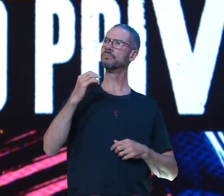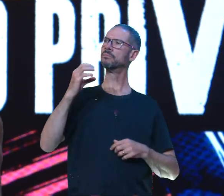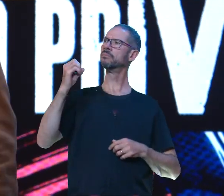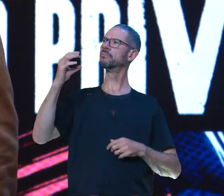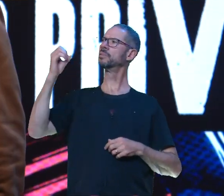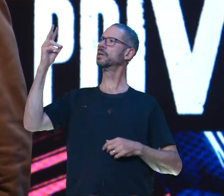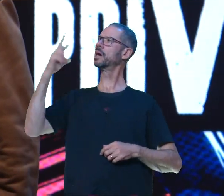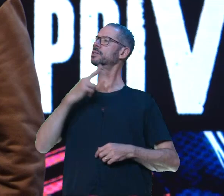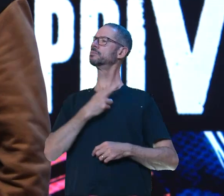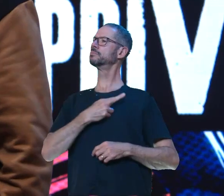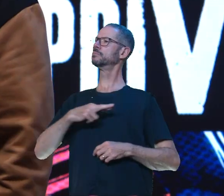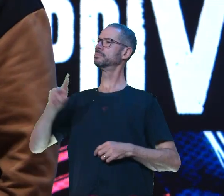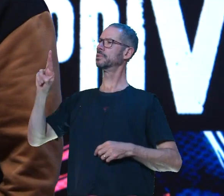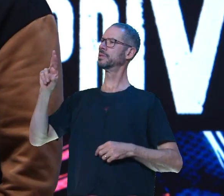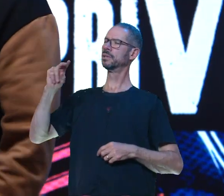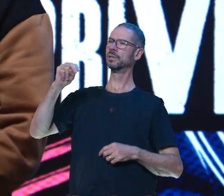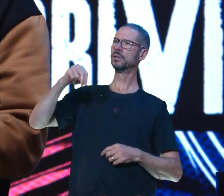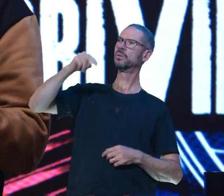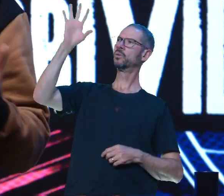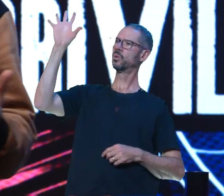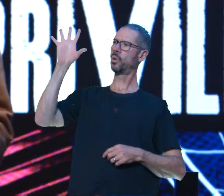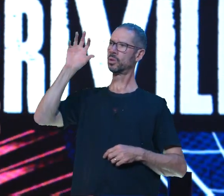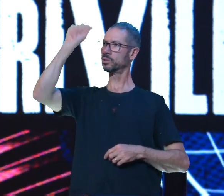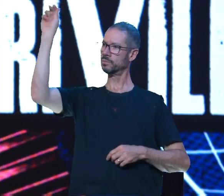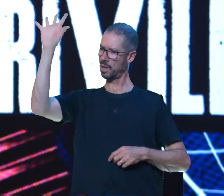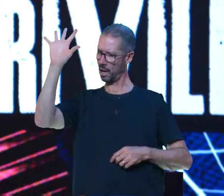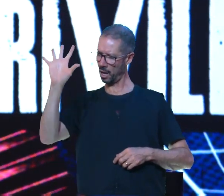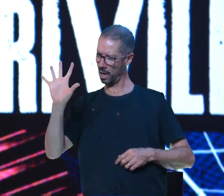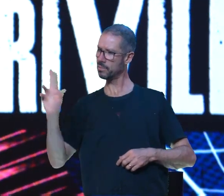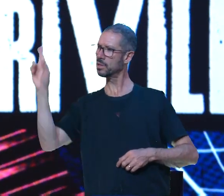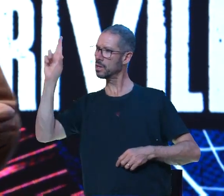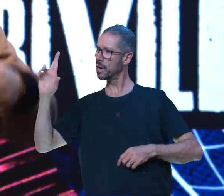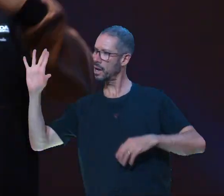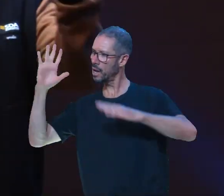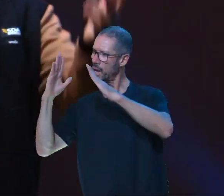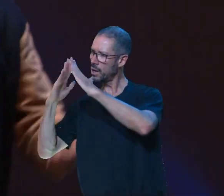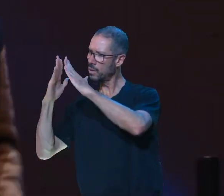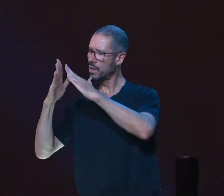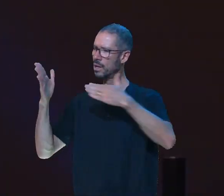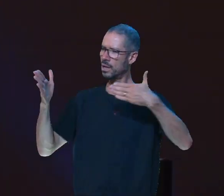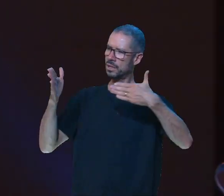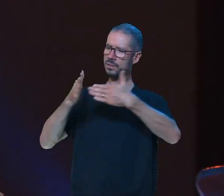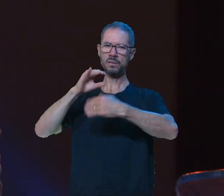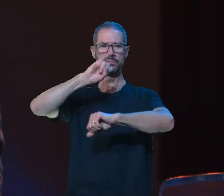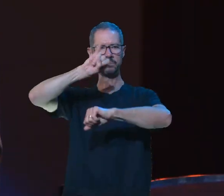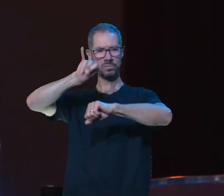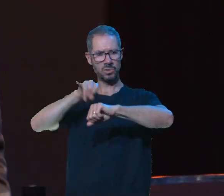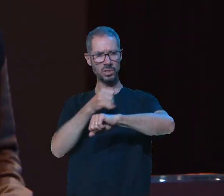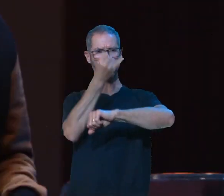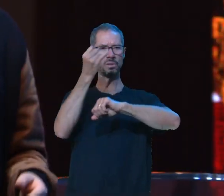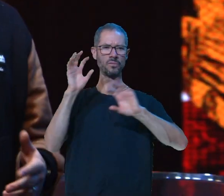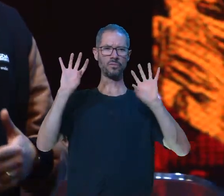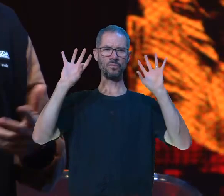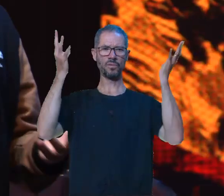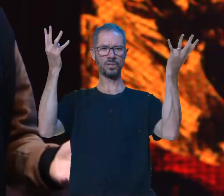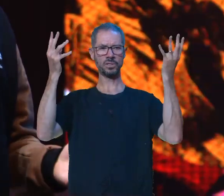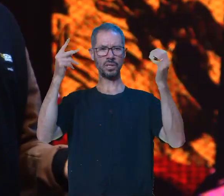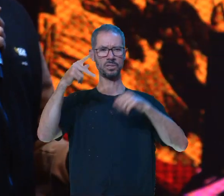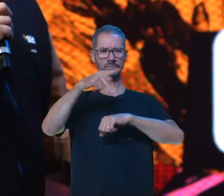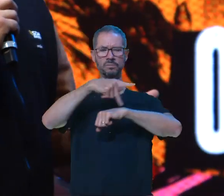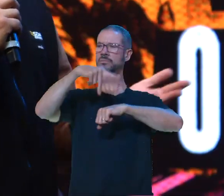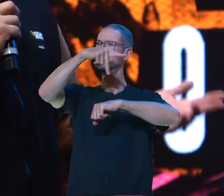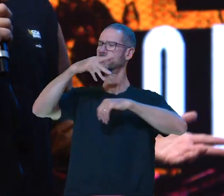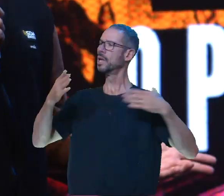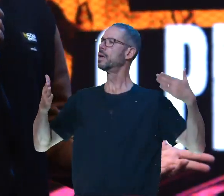peregrinação religiosa do norte da África, da região que ele morava, até Jerusalém para as festividades da Páscoa. Chegando